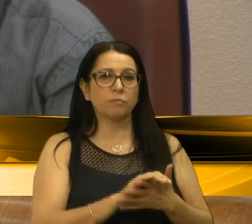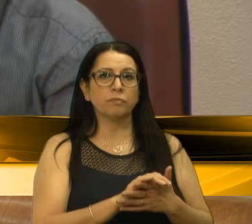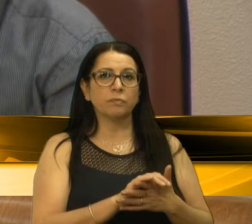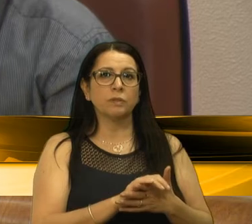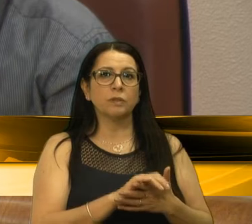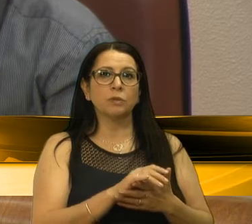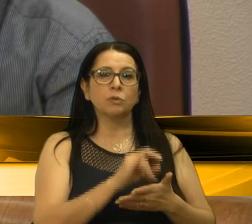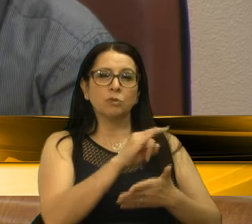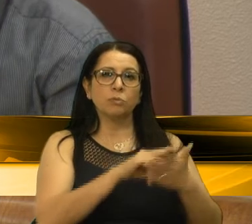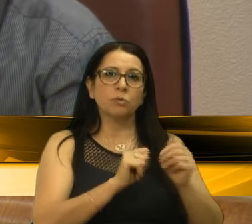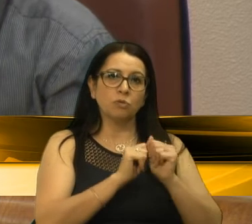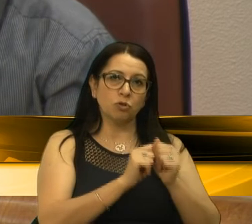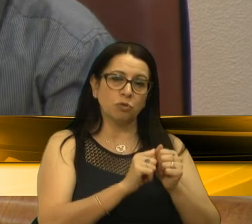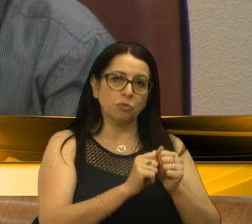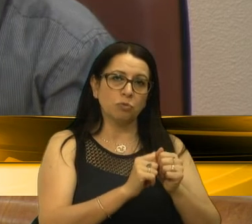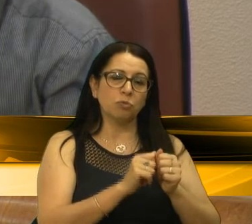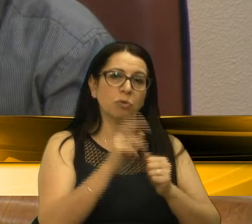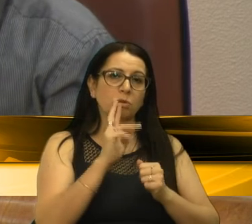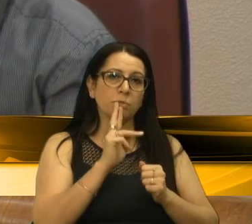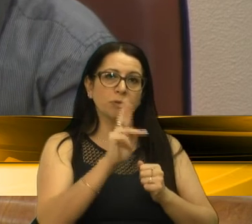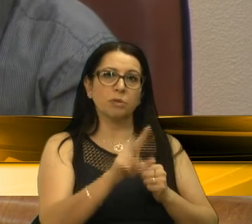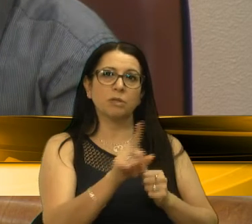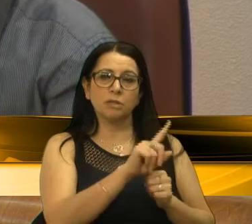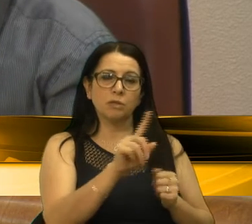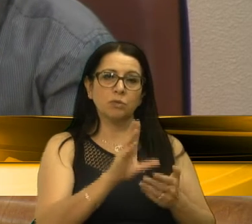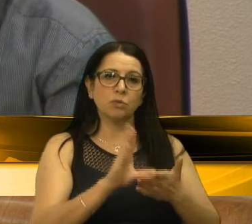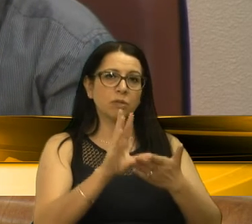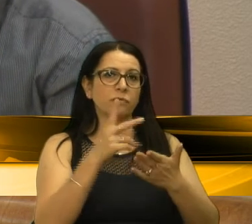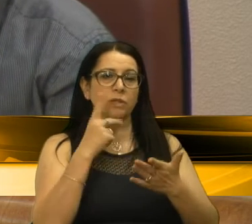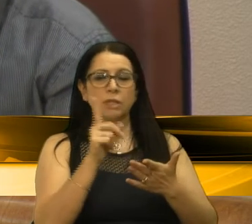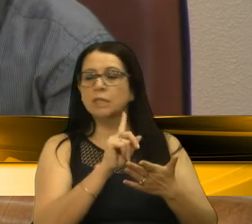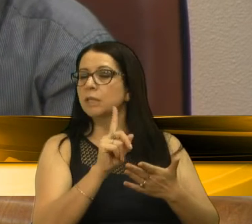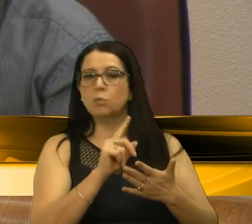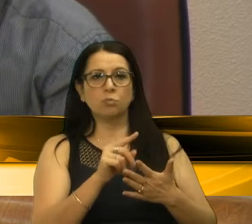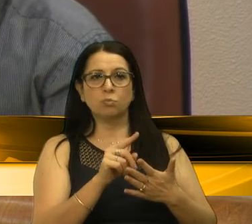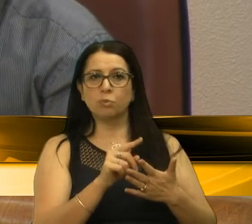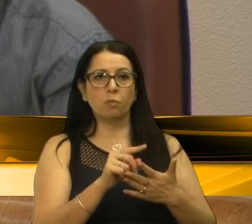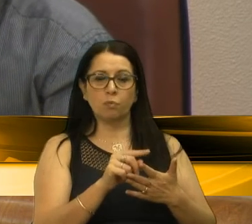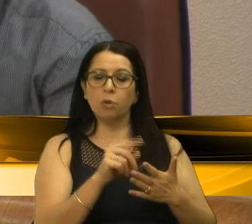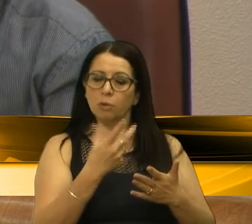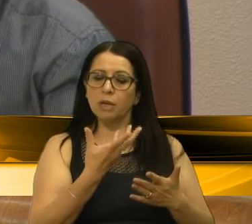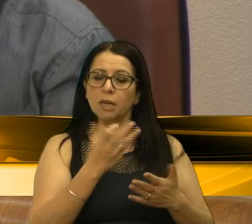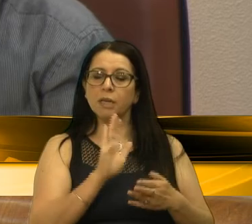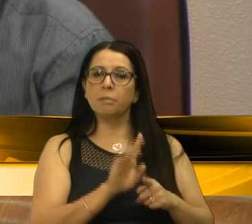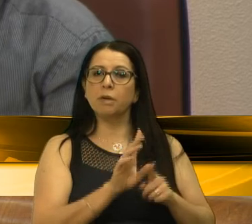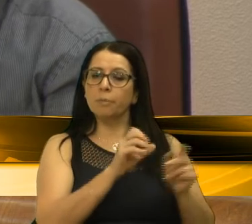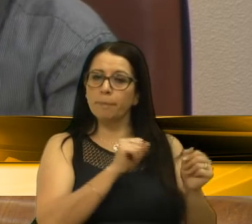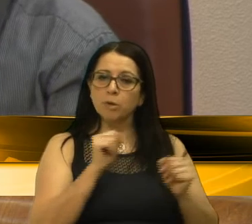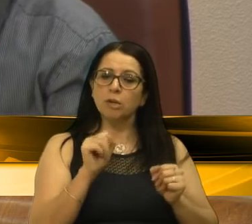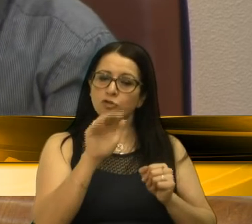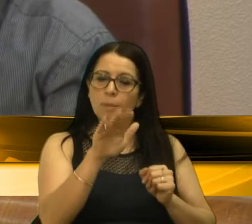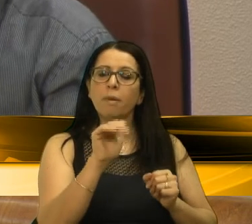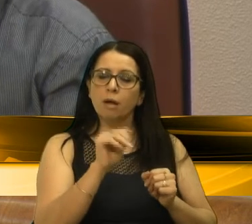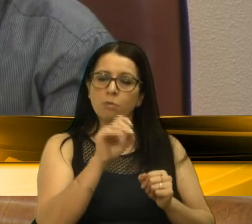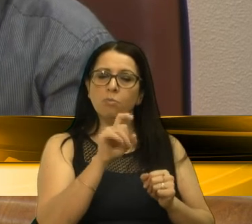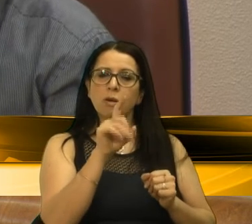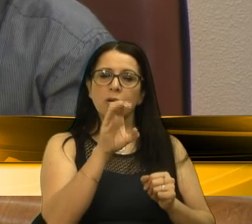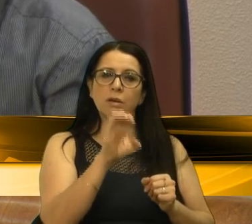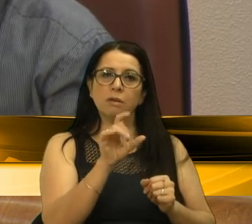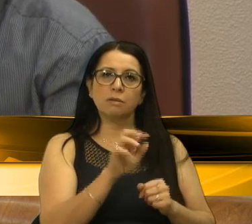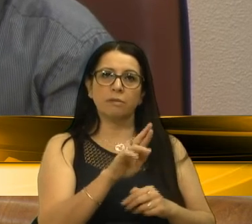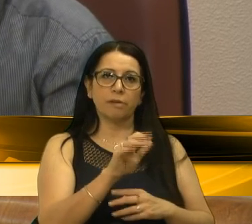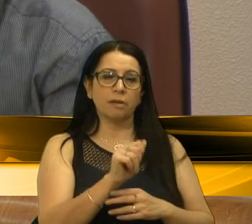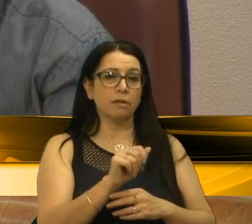documento está juntado aos autos. Eu respondi essa negativa no Conselho, ratificando que eu não abria mão da minha competência de poder convocar uma extraordinária, em função da urgência da